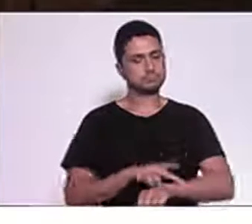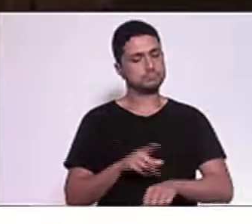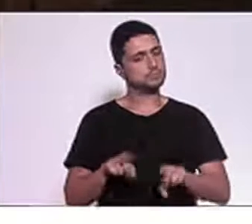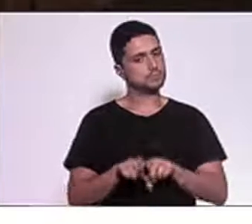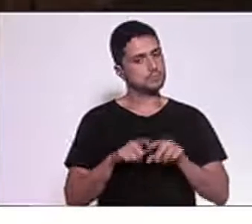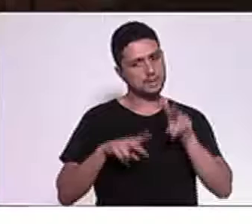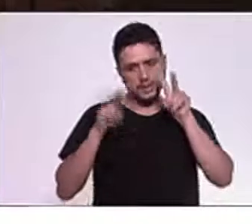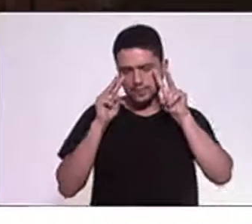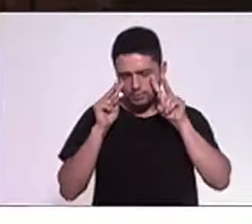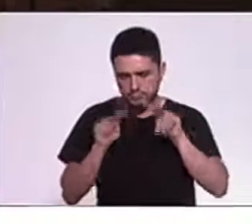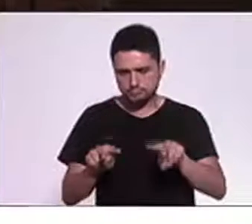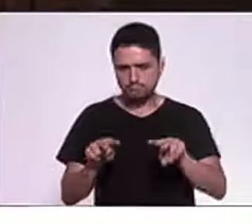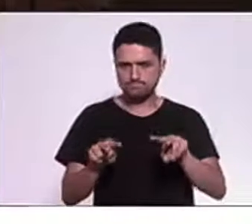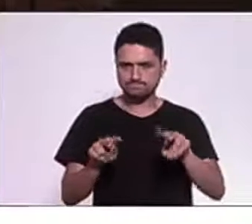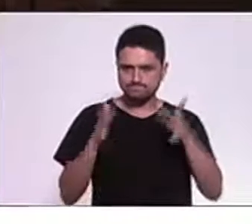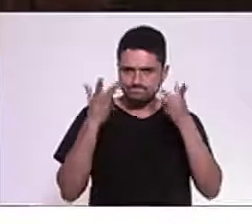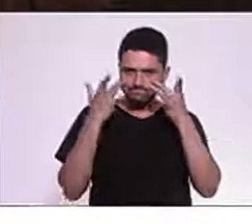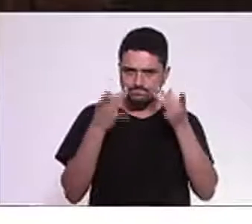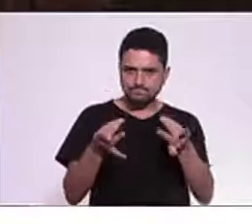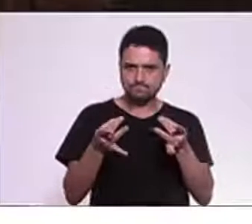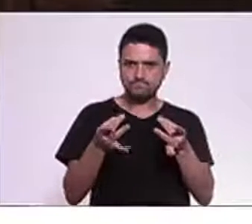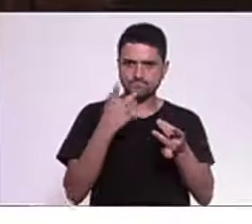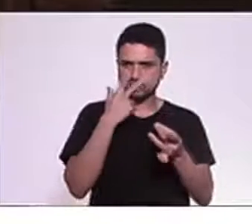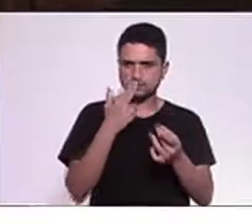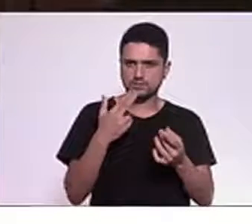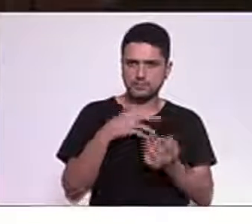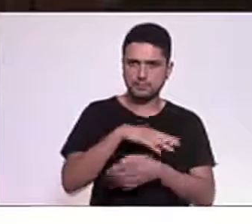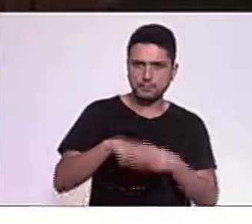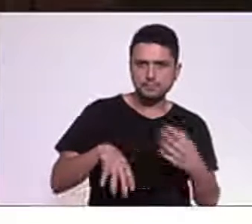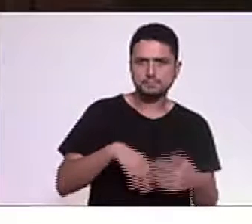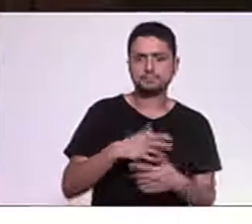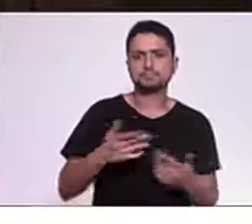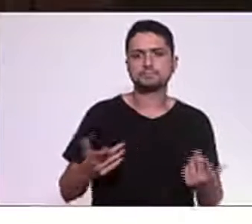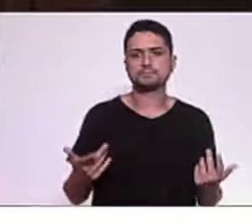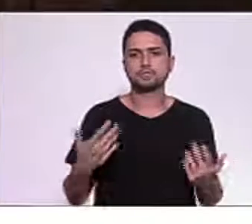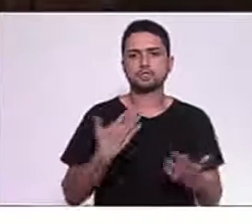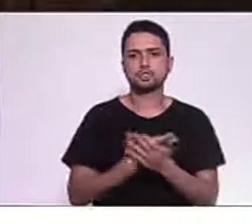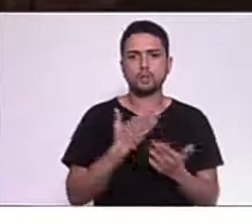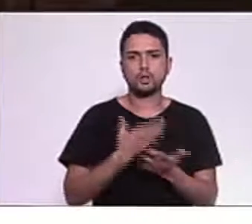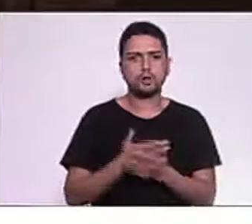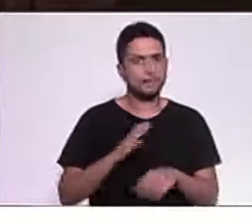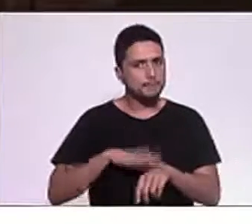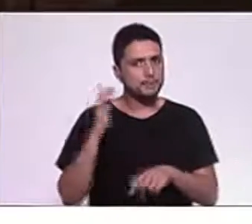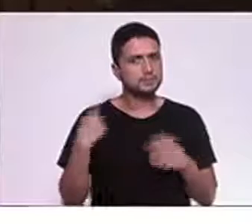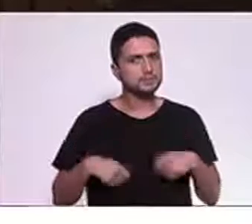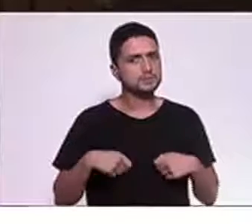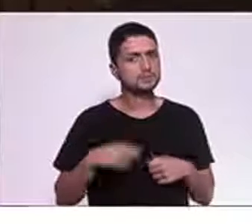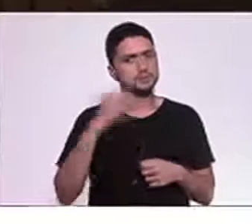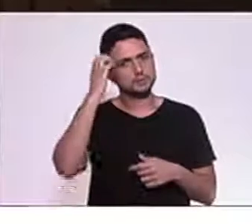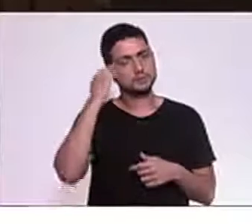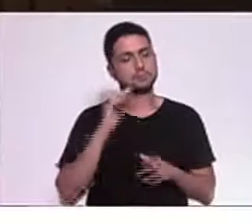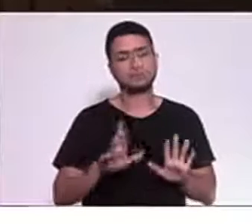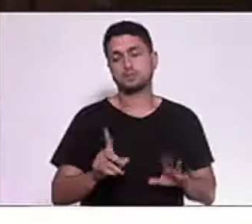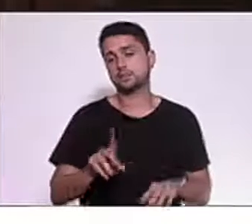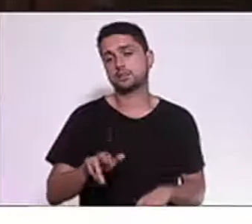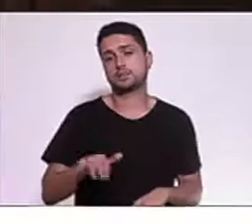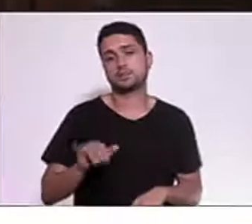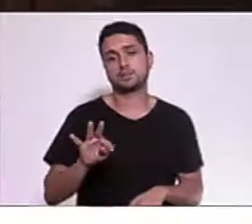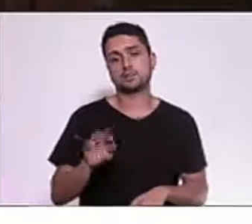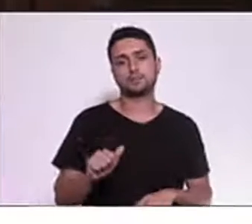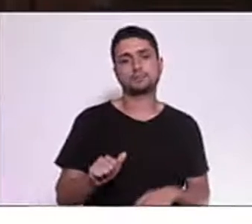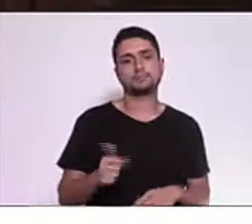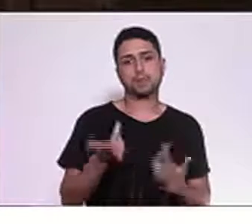uma boa iniciativa, ver uma Secretaria de Educação preocupada em aprofundar as formas pelas quais ela